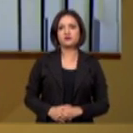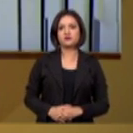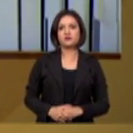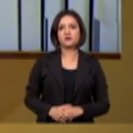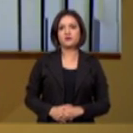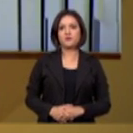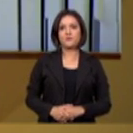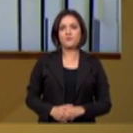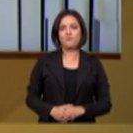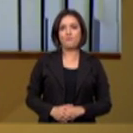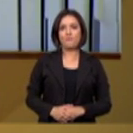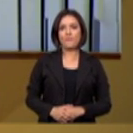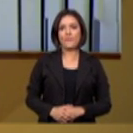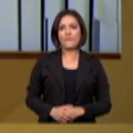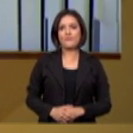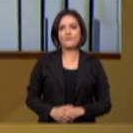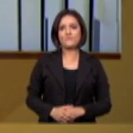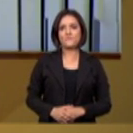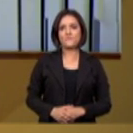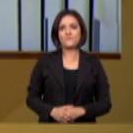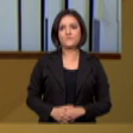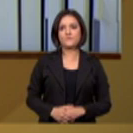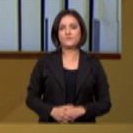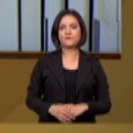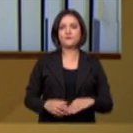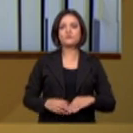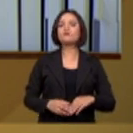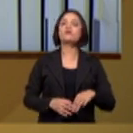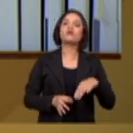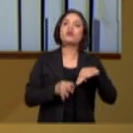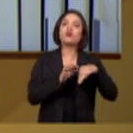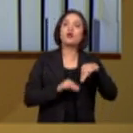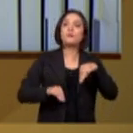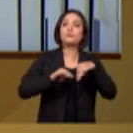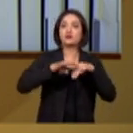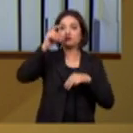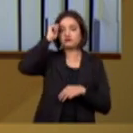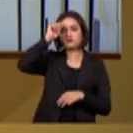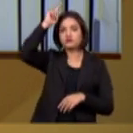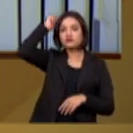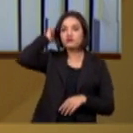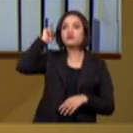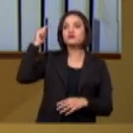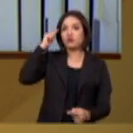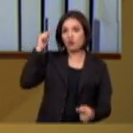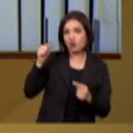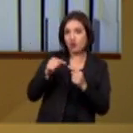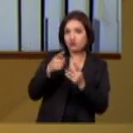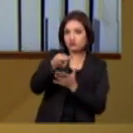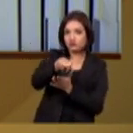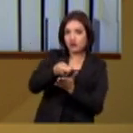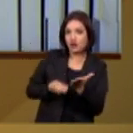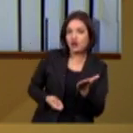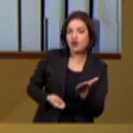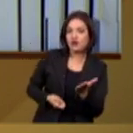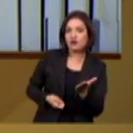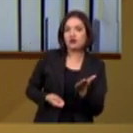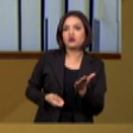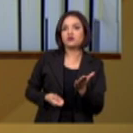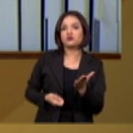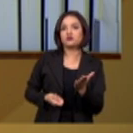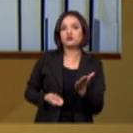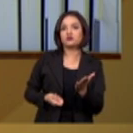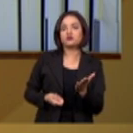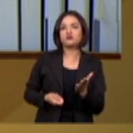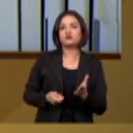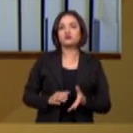a razão é o ministro alexandre de moraes portanto o dispositivo a completo a porta depois fez